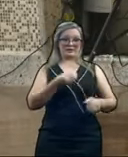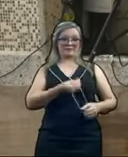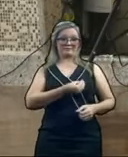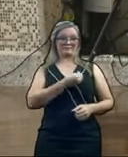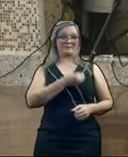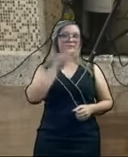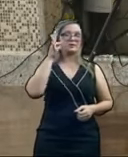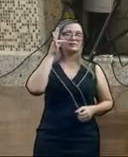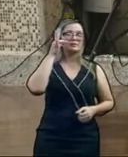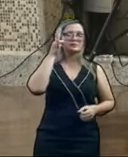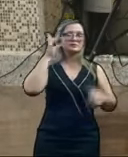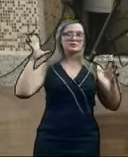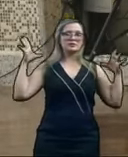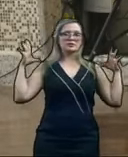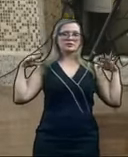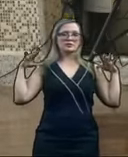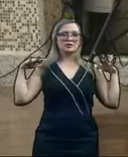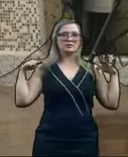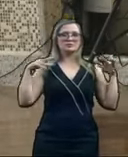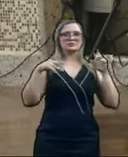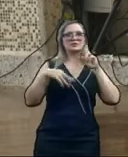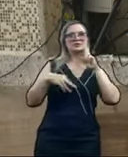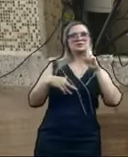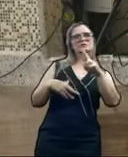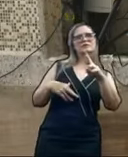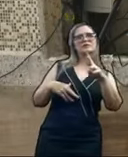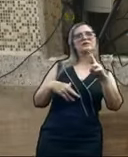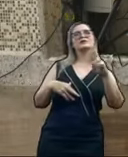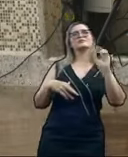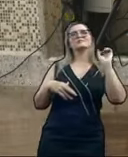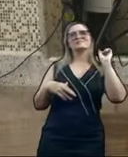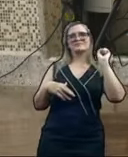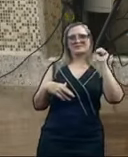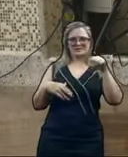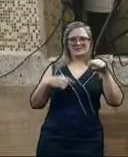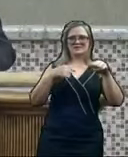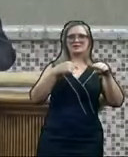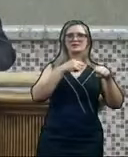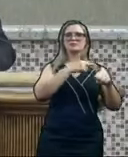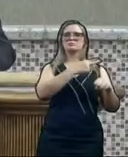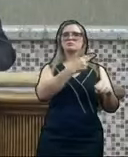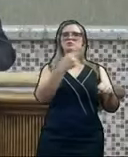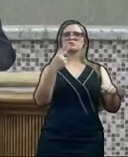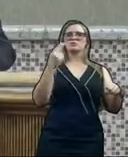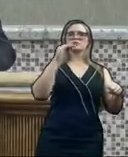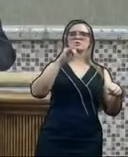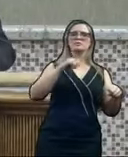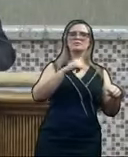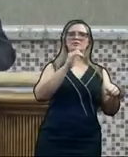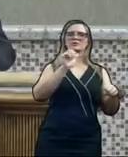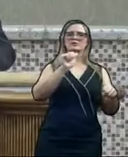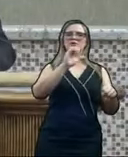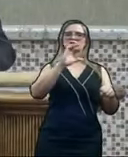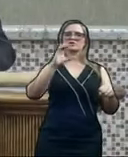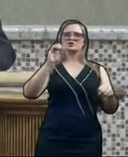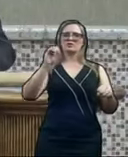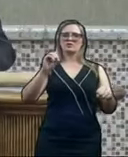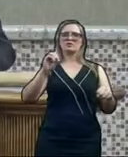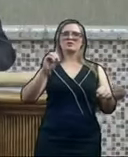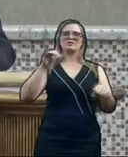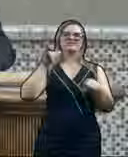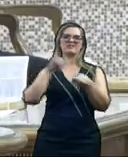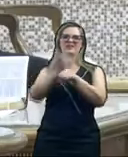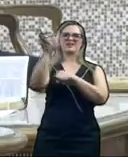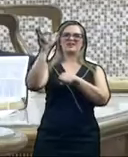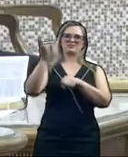enganei meu irmão o que eu sair fugido sem nada na mão Olá eu sou